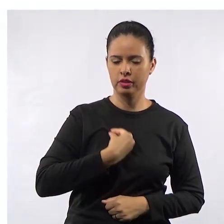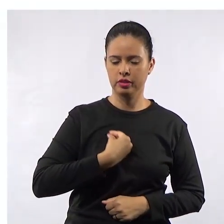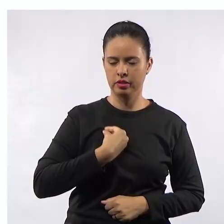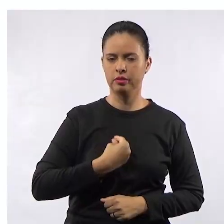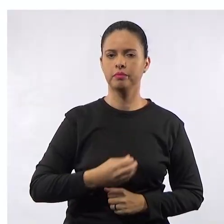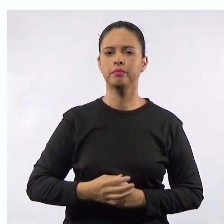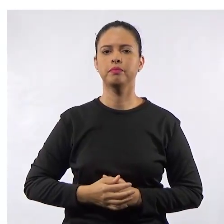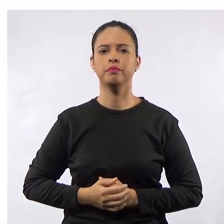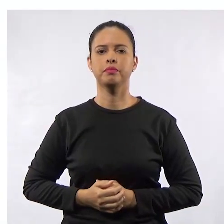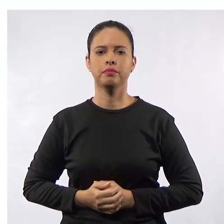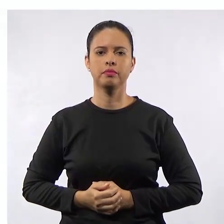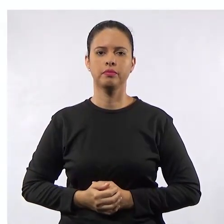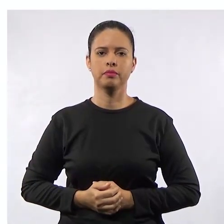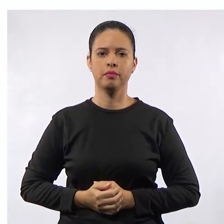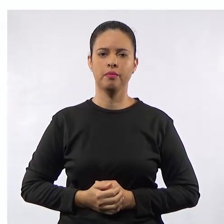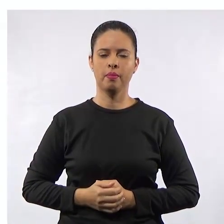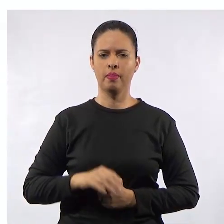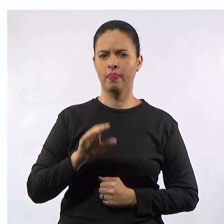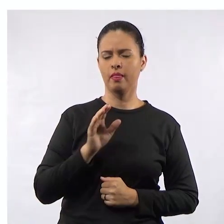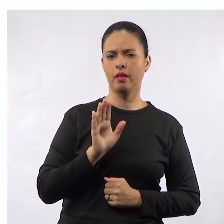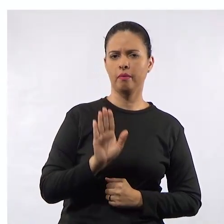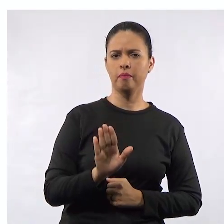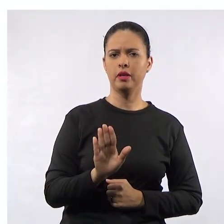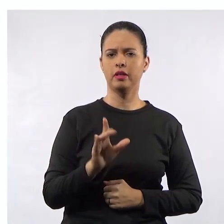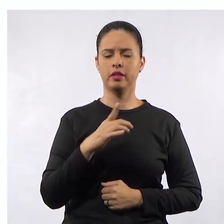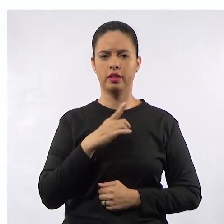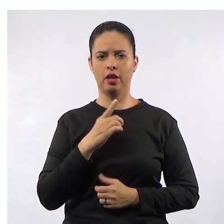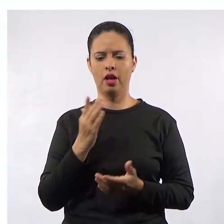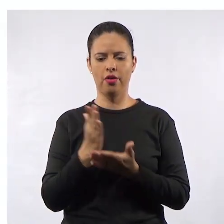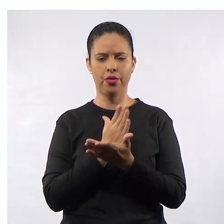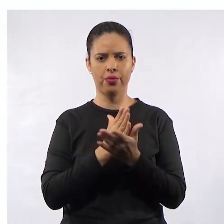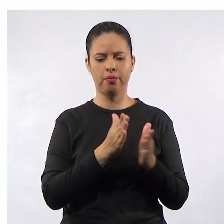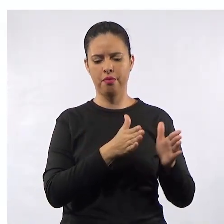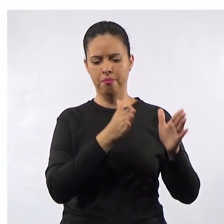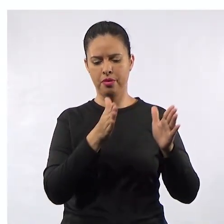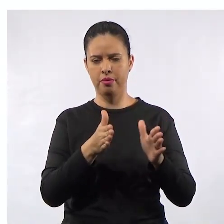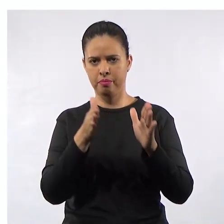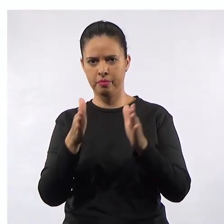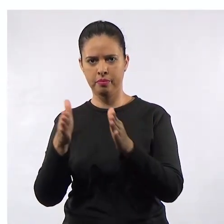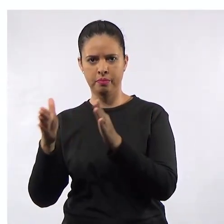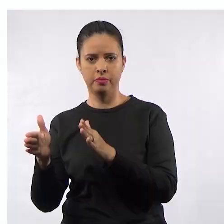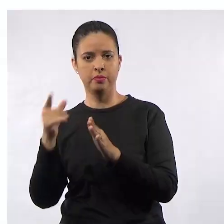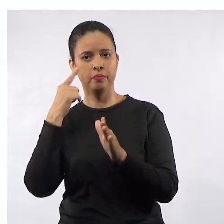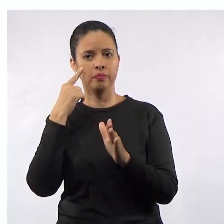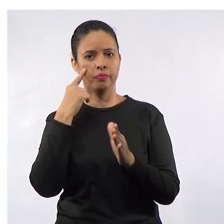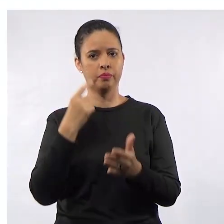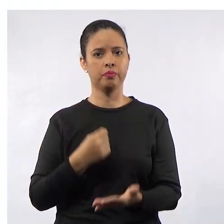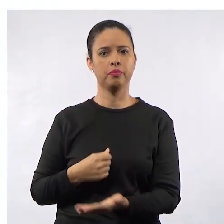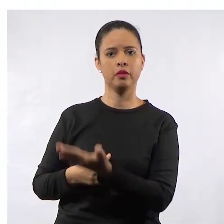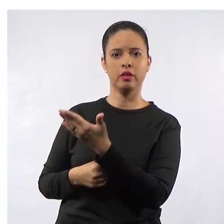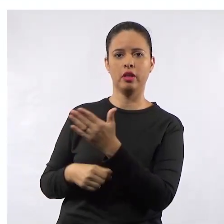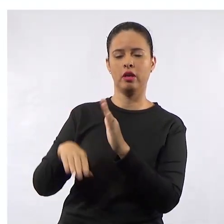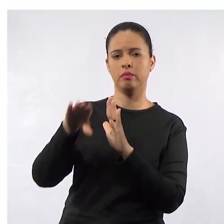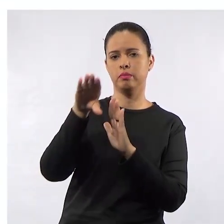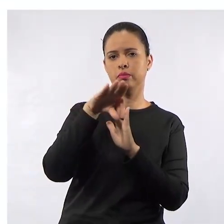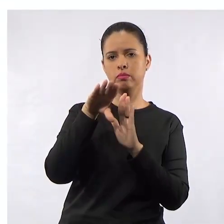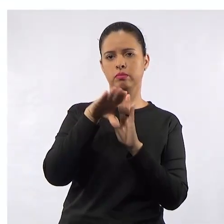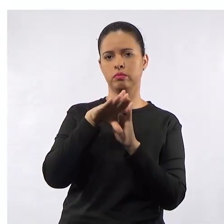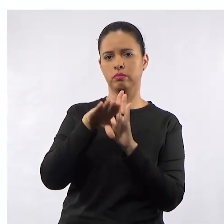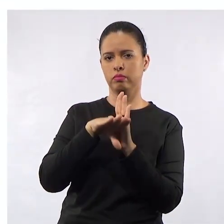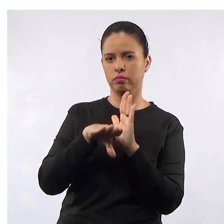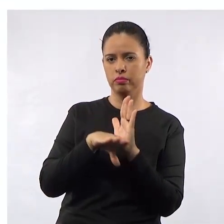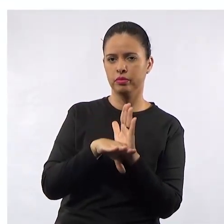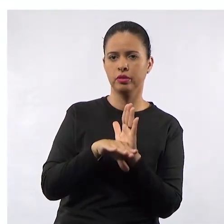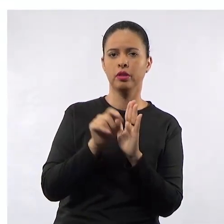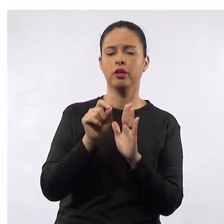e vai ter continuidade Ok mas nós temos algumas etapas eu trouxe aqui para vocês uma uma sequência né